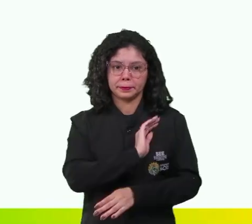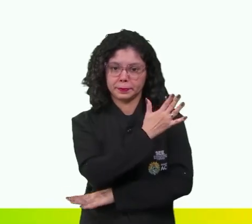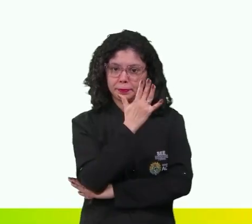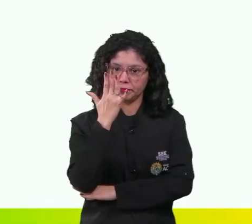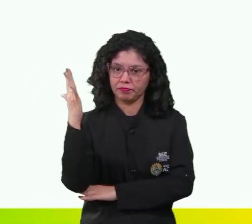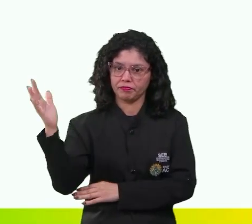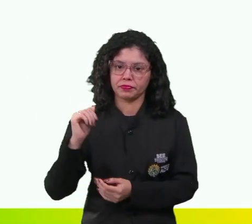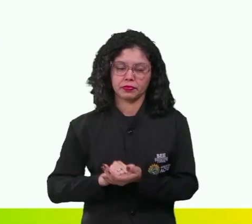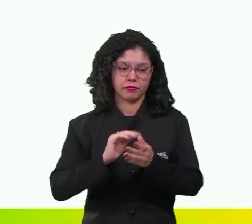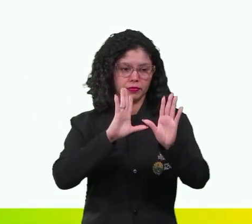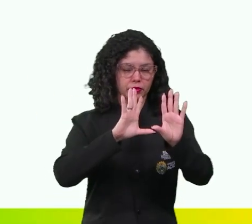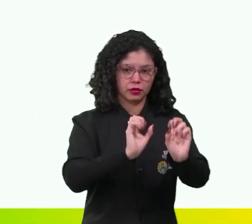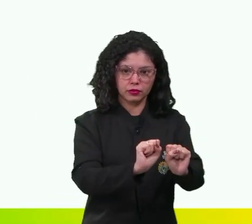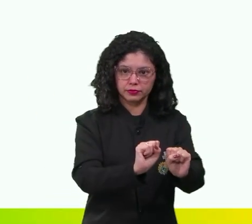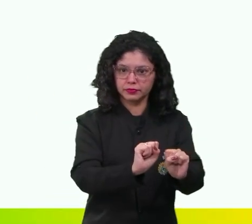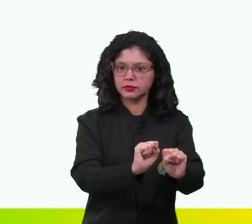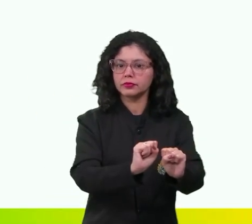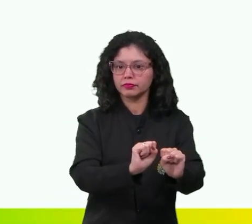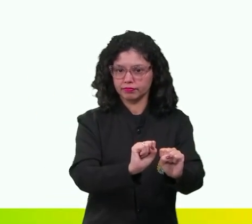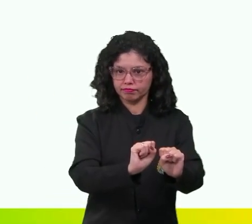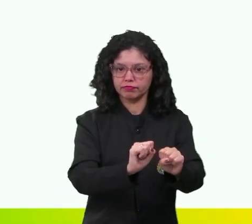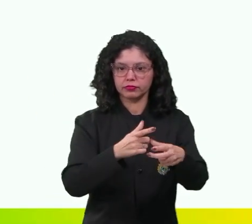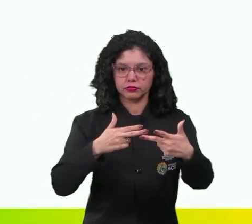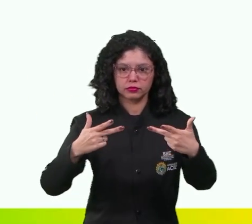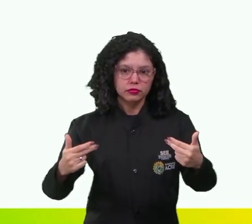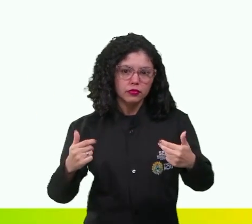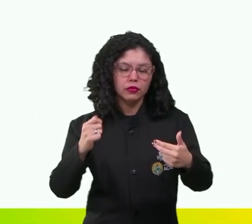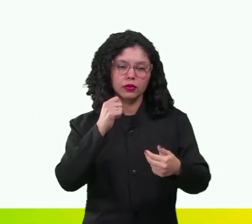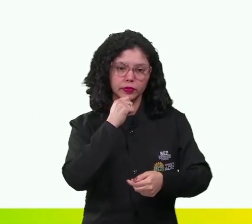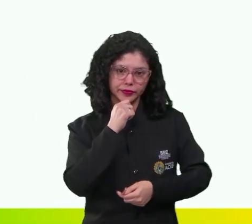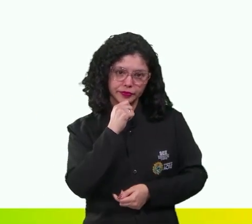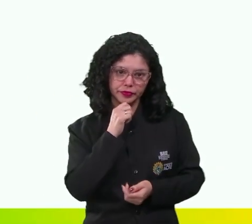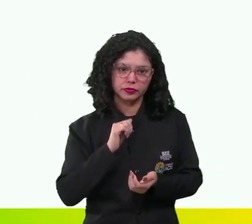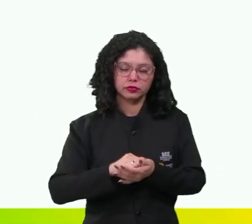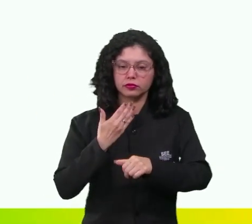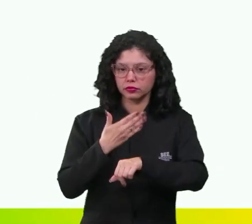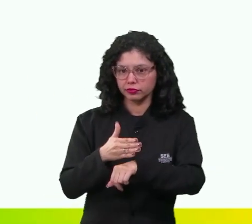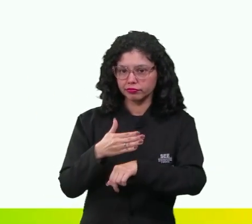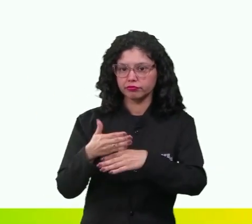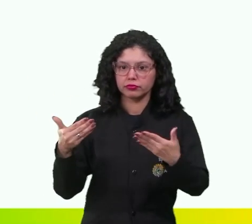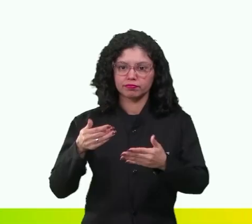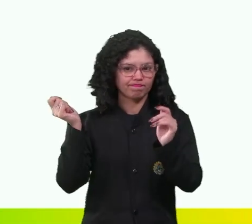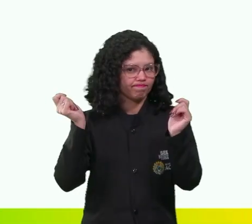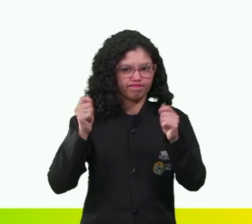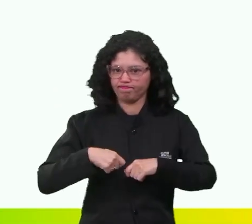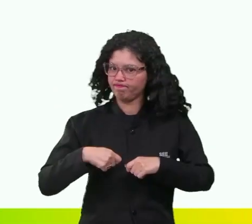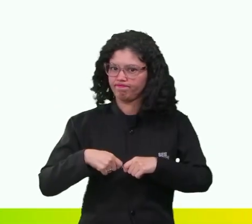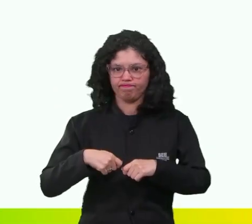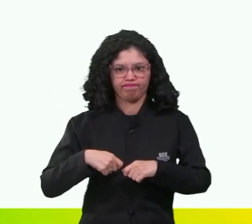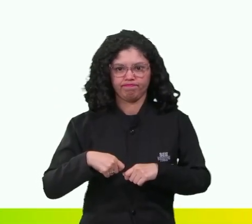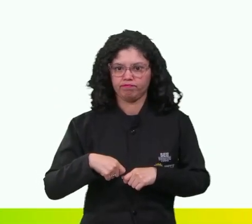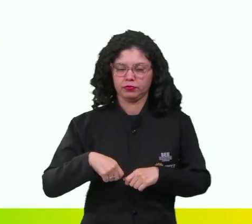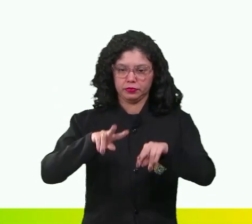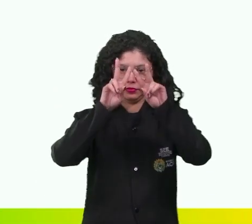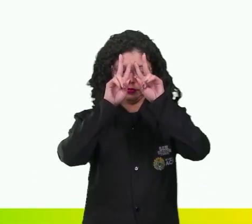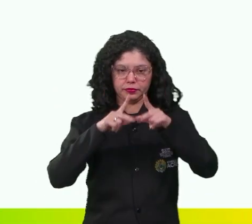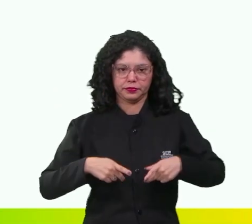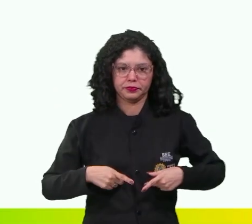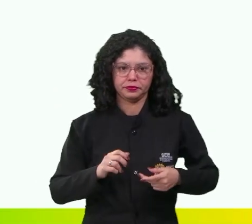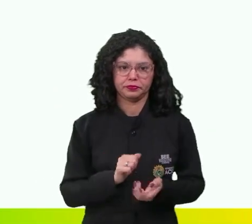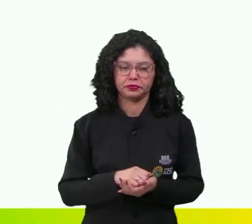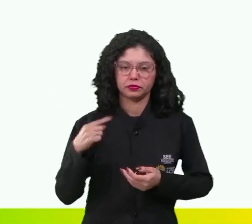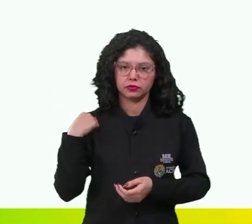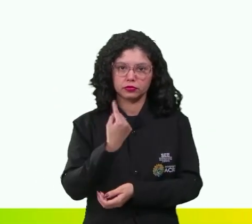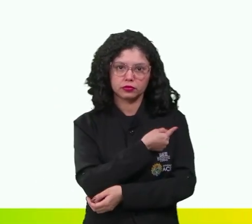natureza intocada é uma coisa que é praticamente impossível para o ser humano.